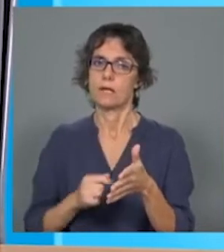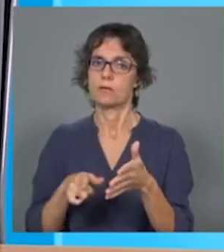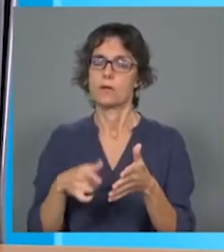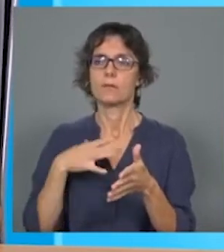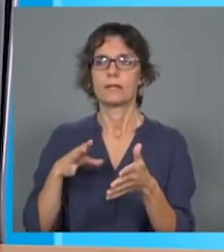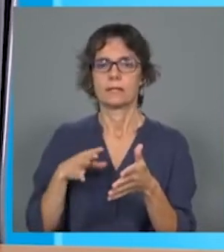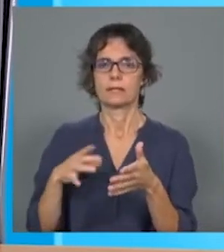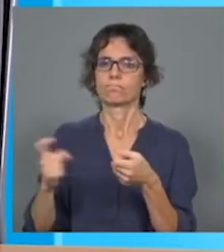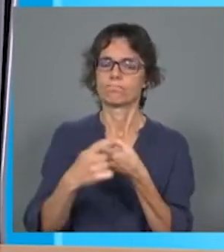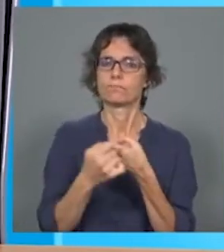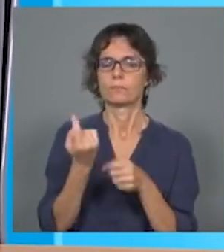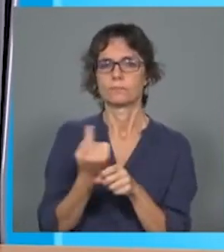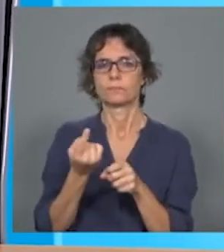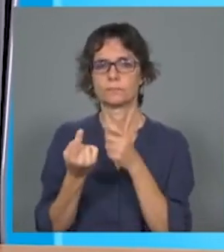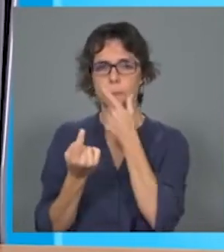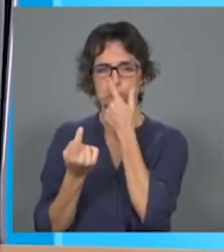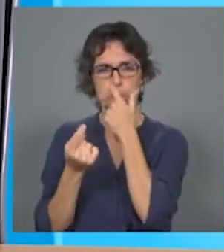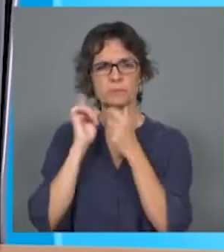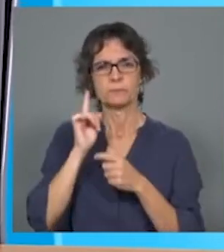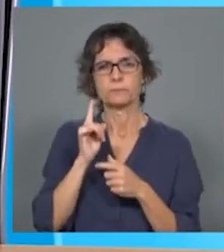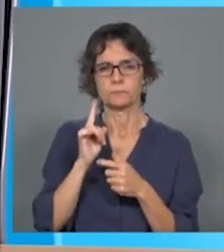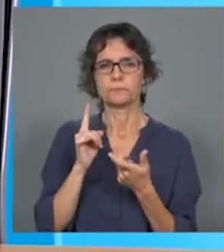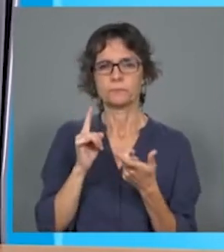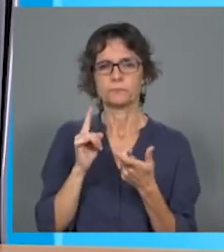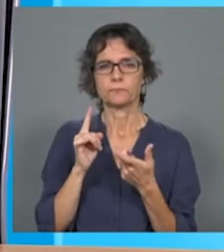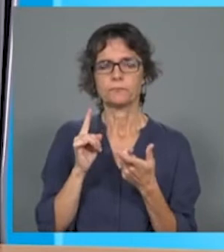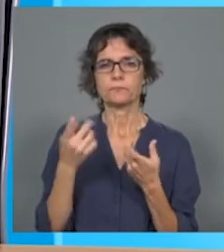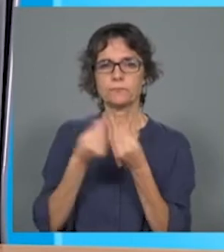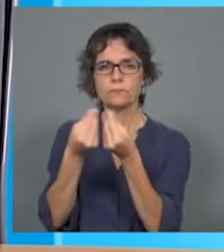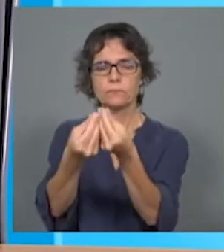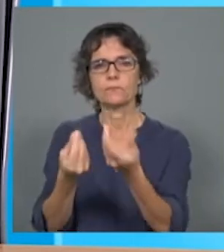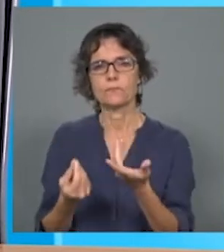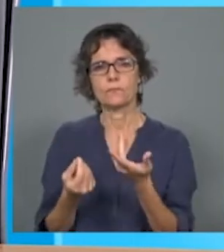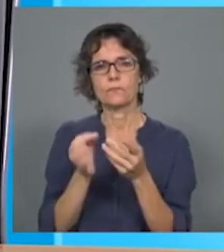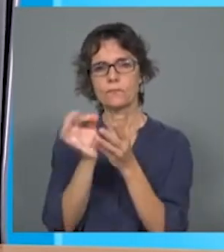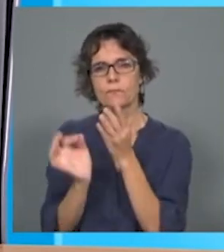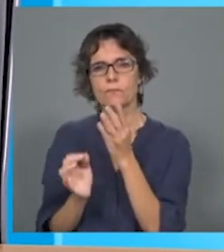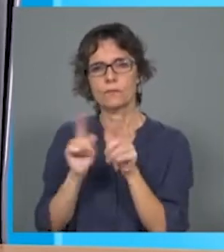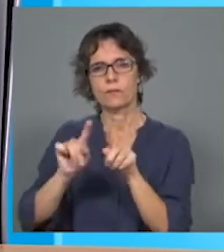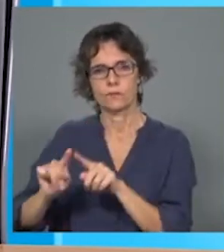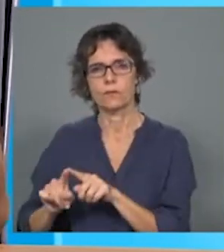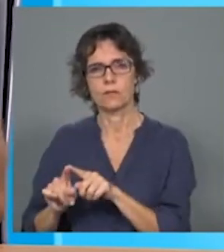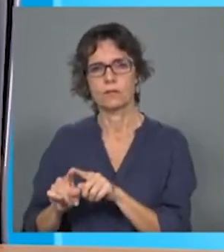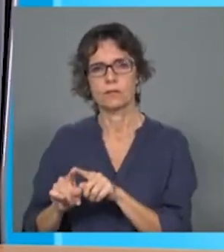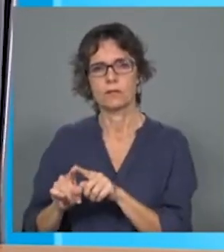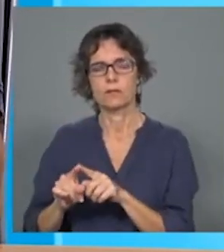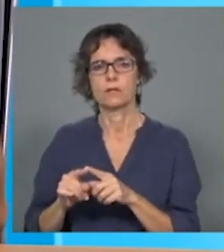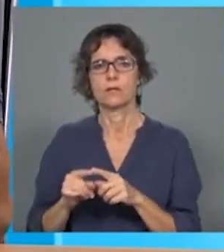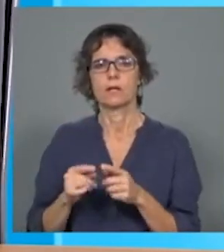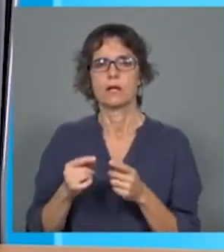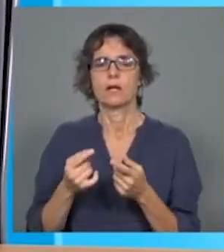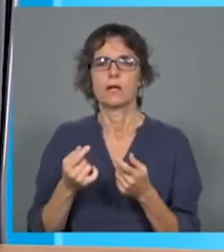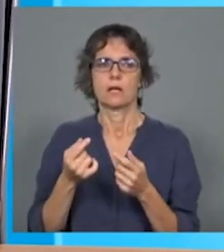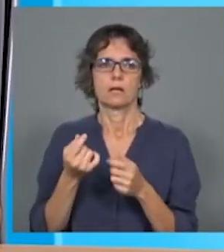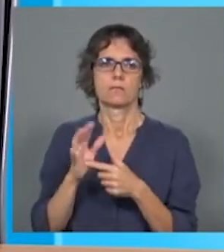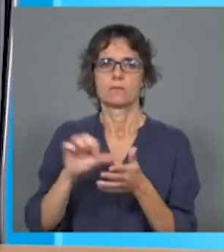interdisciplinaridade, mas também a conjugação entre aquelas que são as características de unidades que, por vezes, vivem muito focadas nos seus centros de